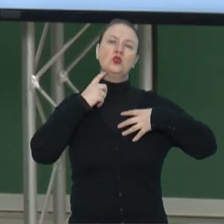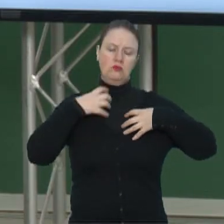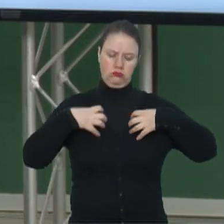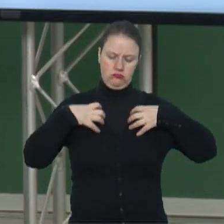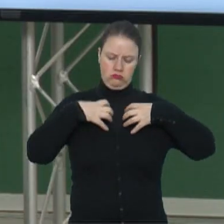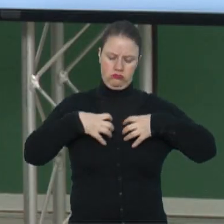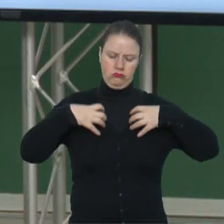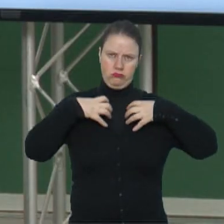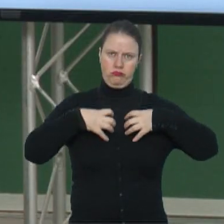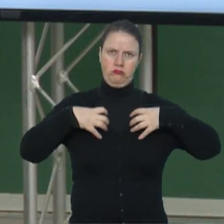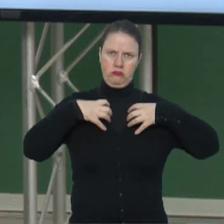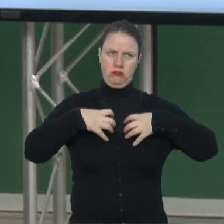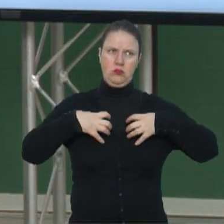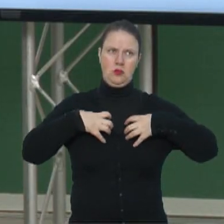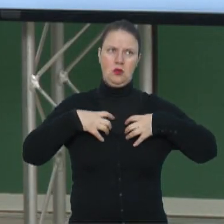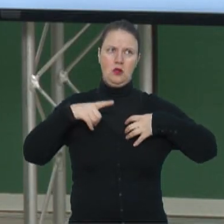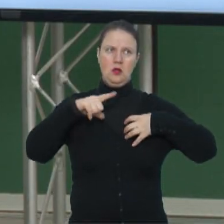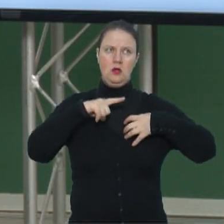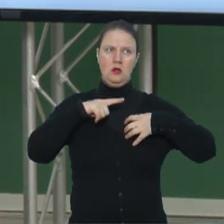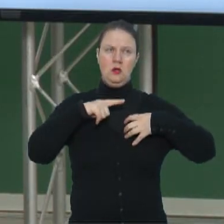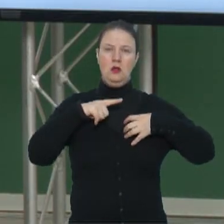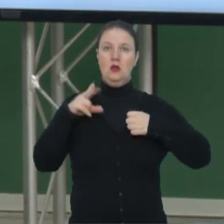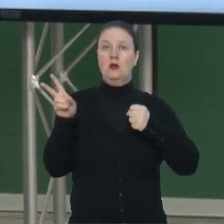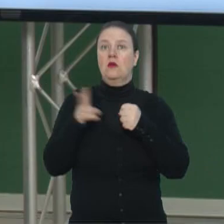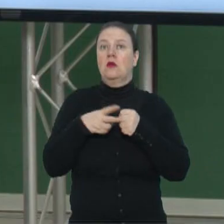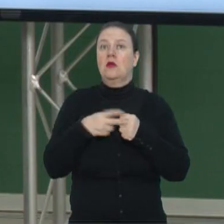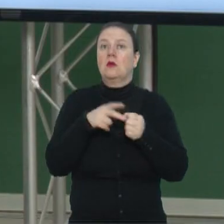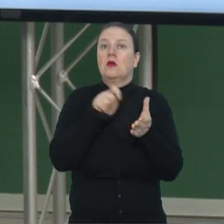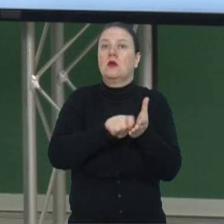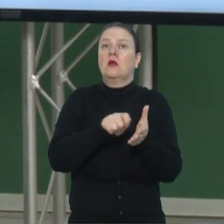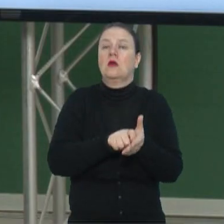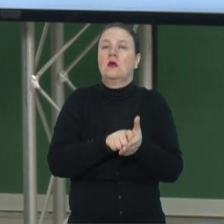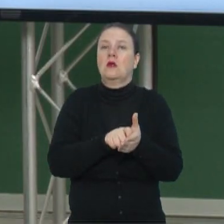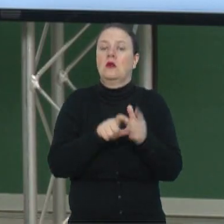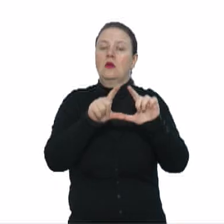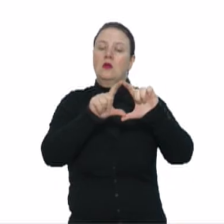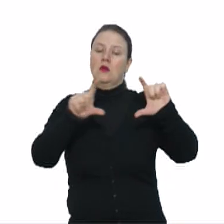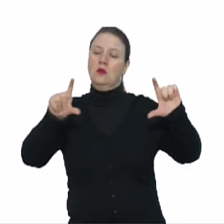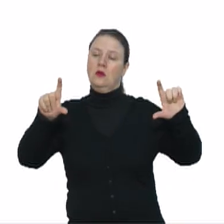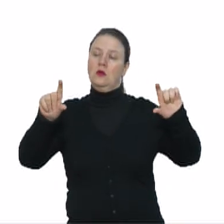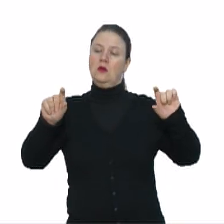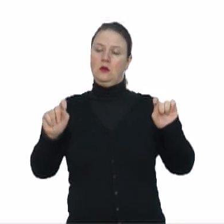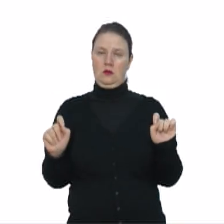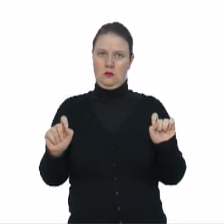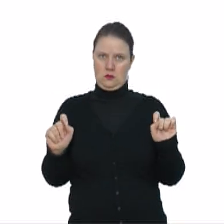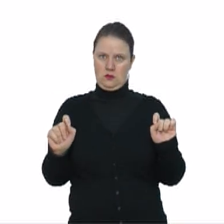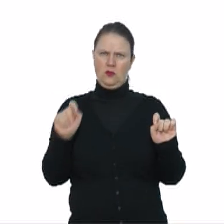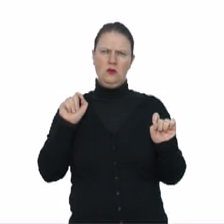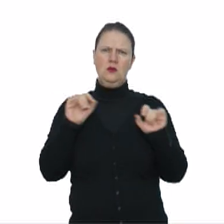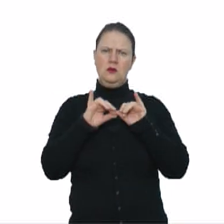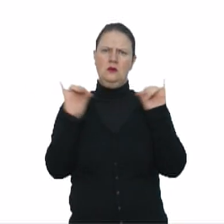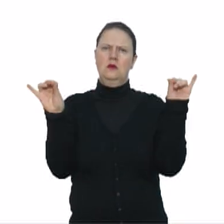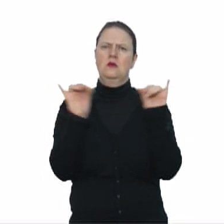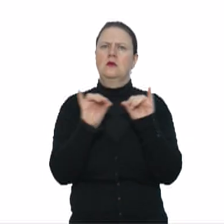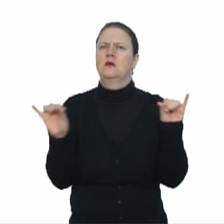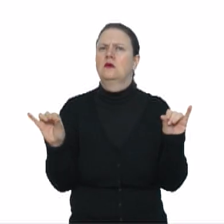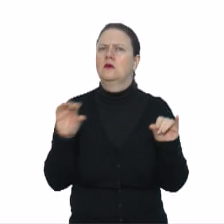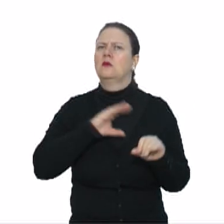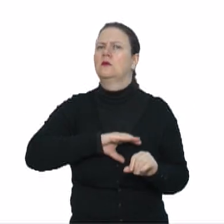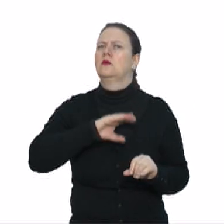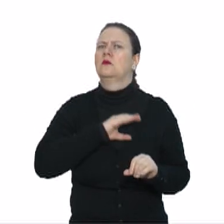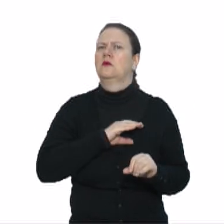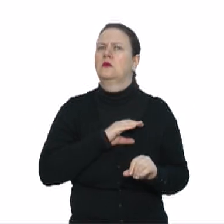E embaixo nós temos então agora a parte verbal. E diz assim, you smoke, your child